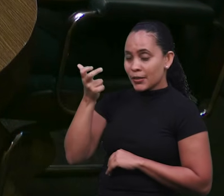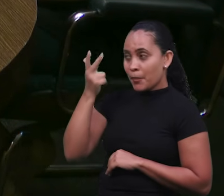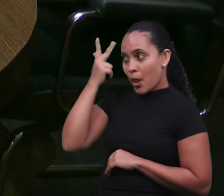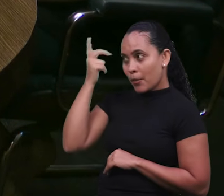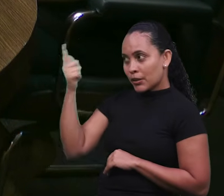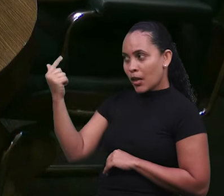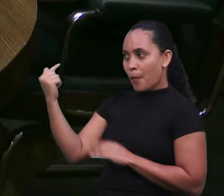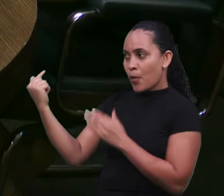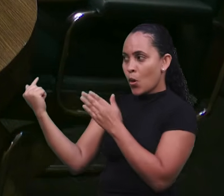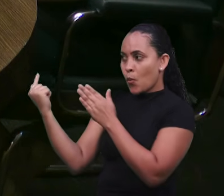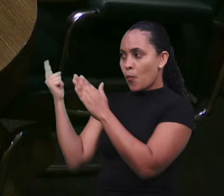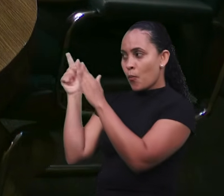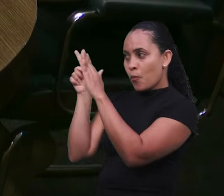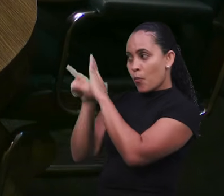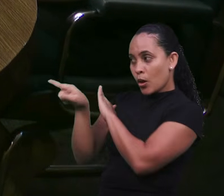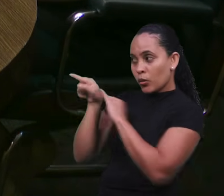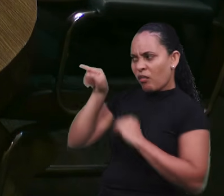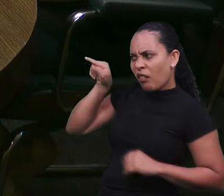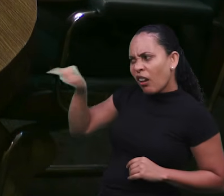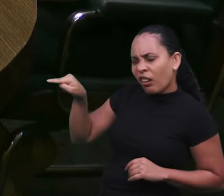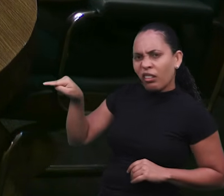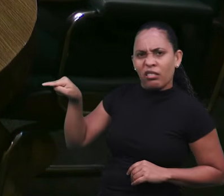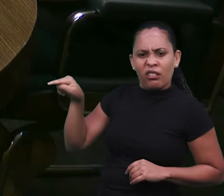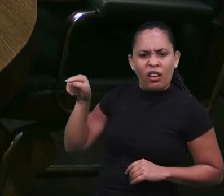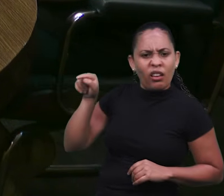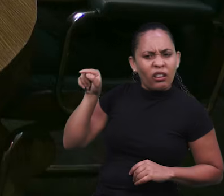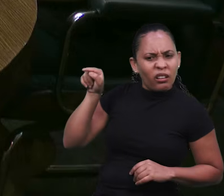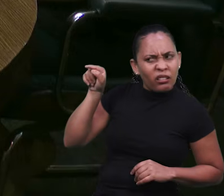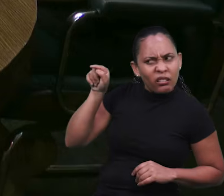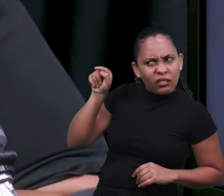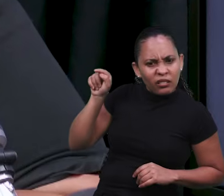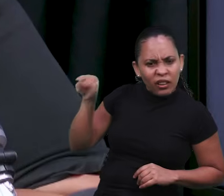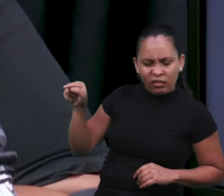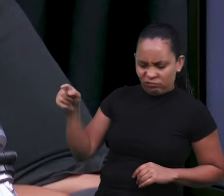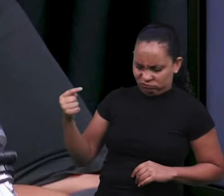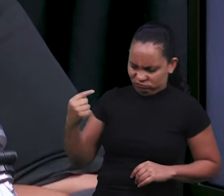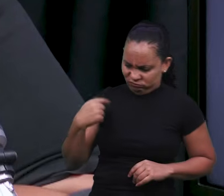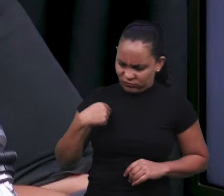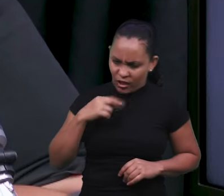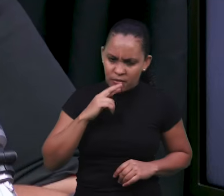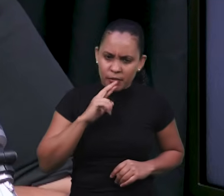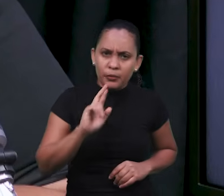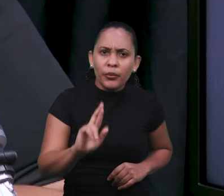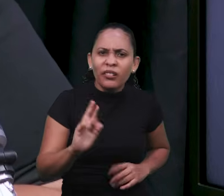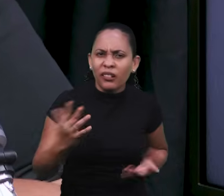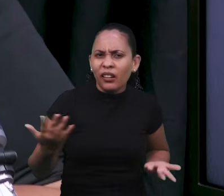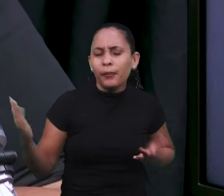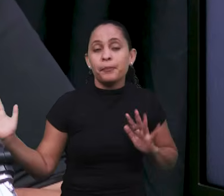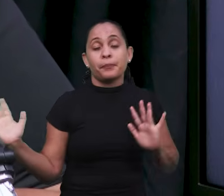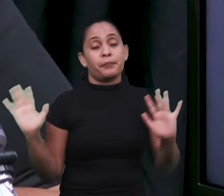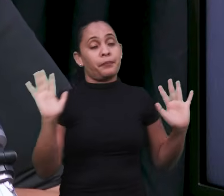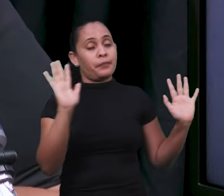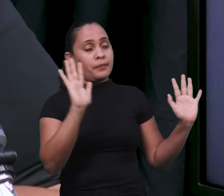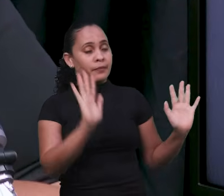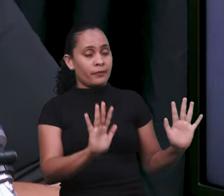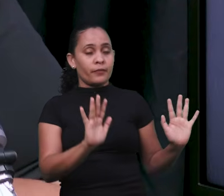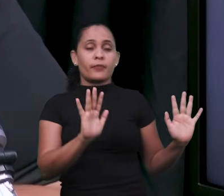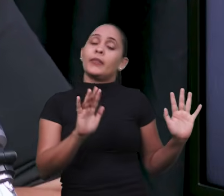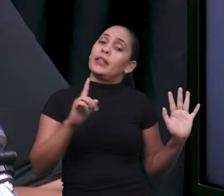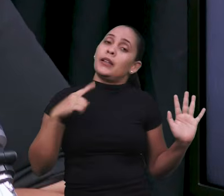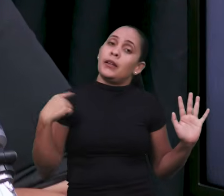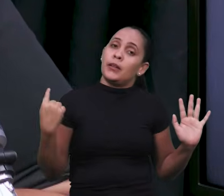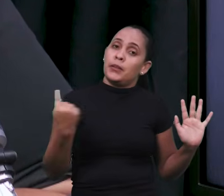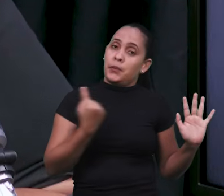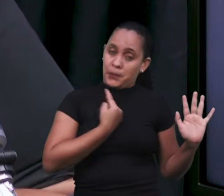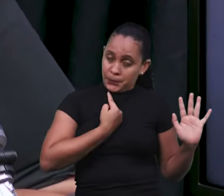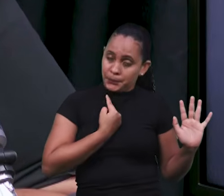Mas vamos lá. Então, a gente sabe que esse santo é só o Senhor, né? Nós somos impossíveis ser